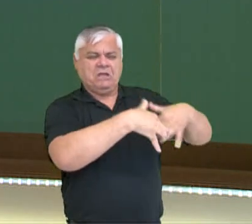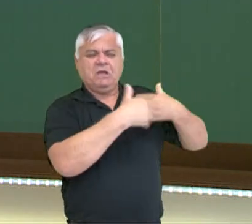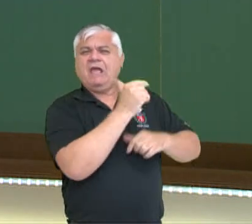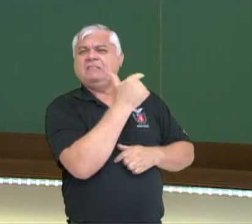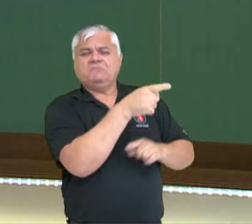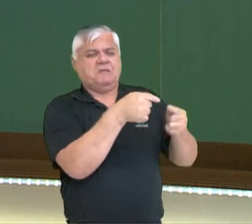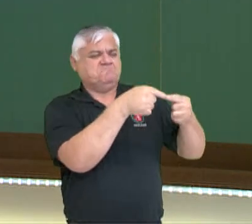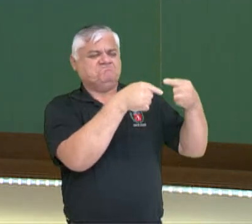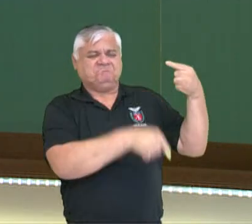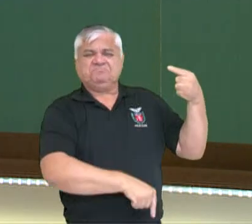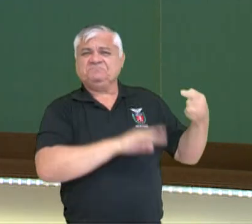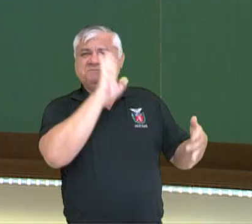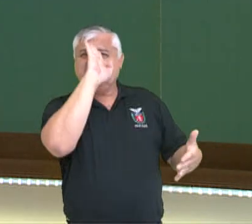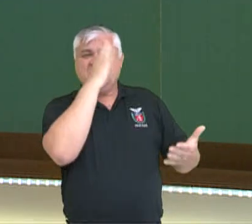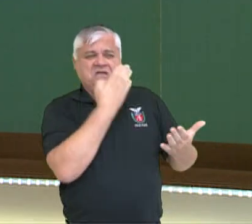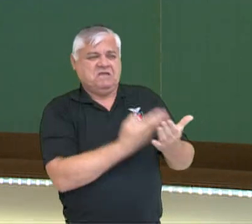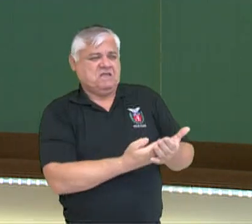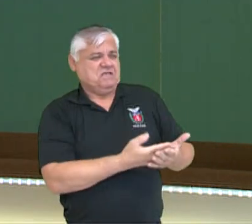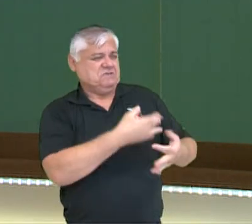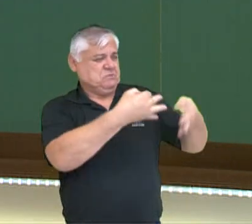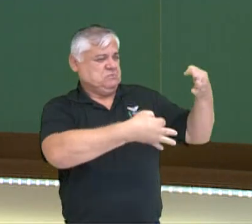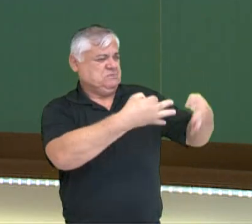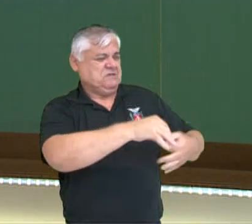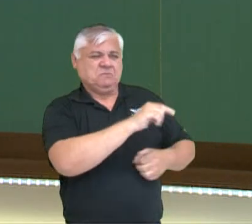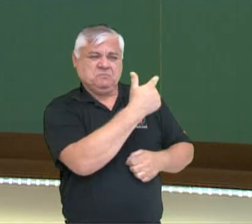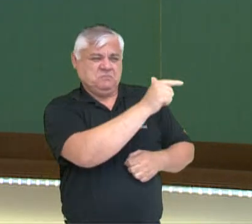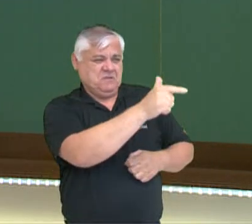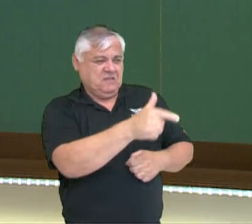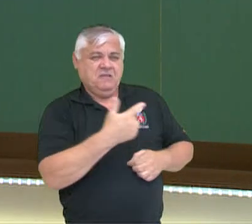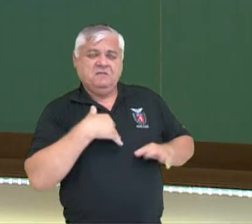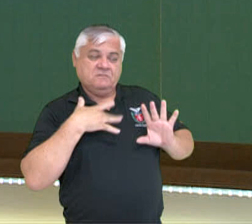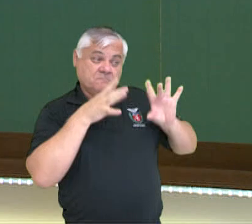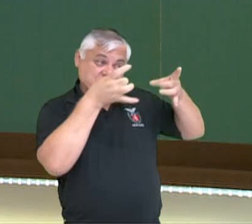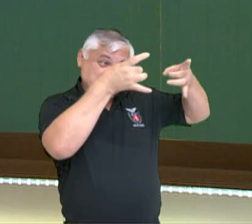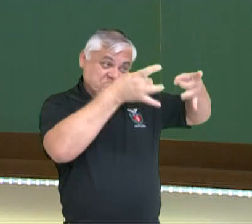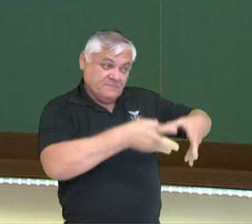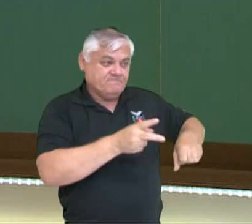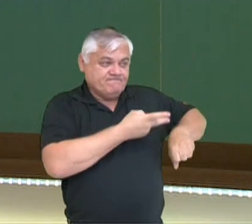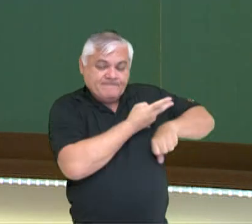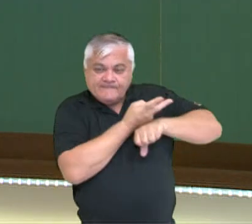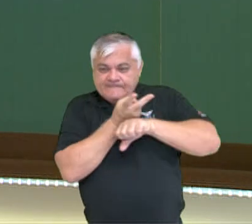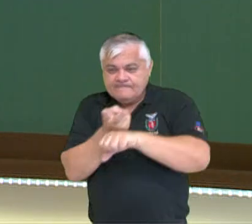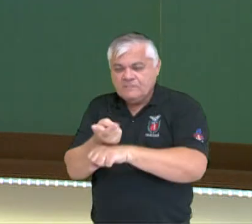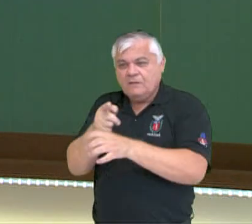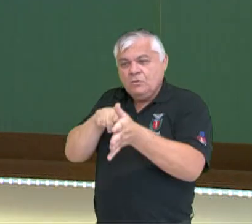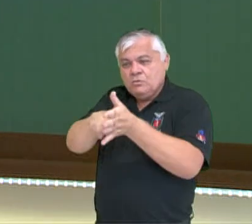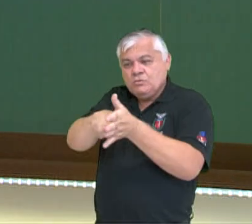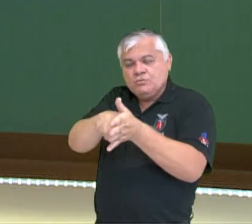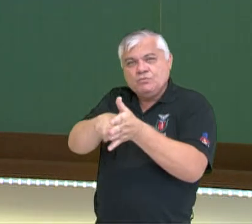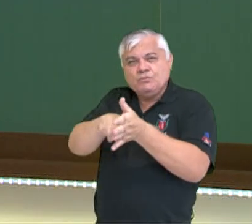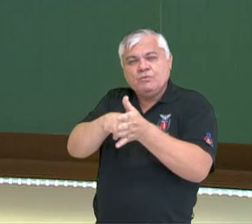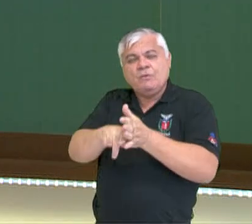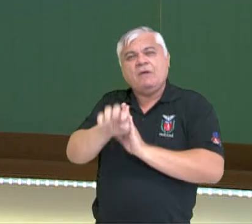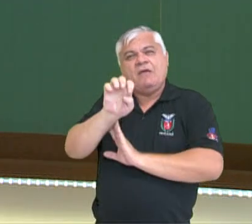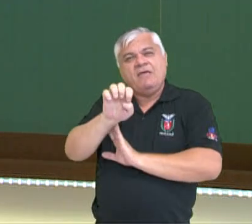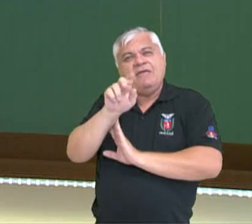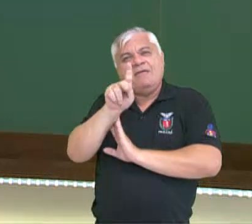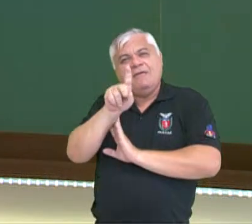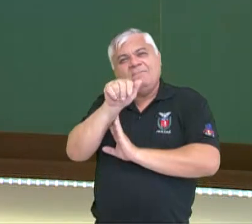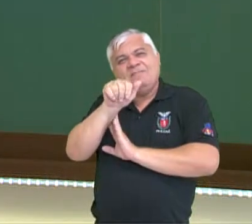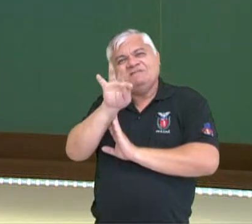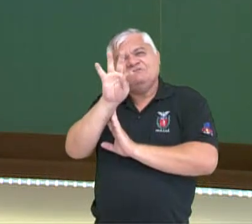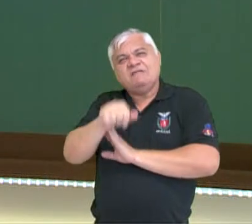basicamente das crenças injustificadas, buscando estabelecer um conhecimento da episteme, ou seja, um